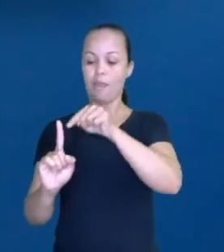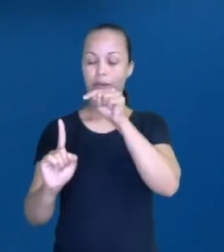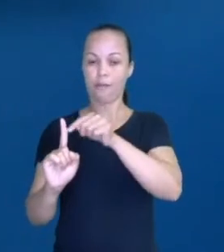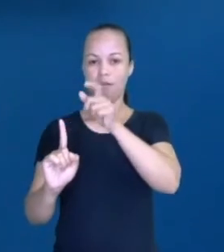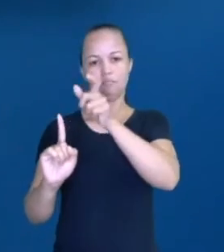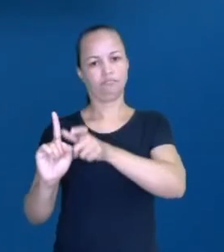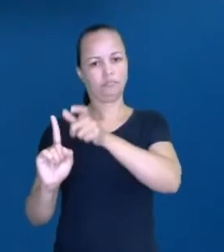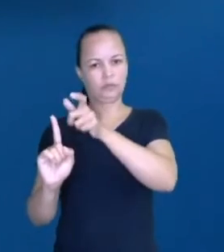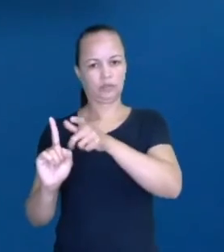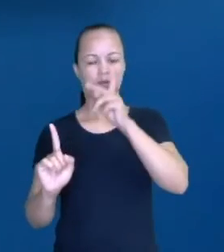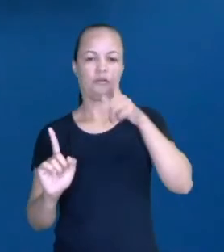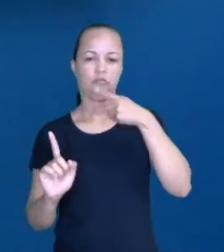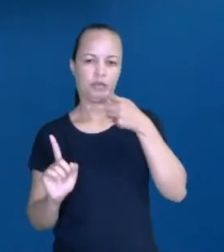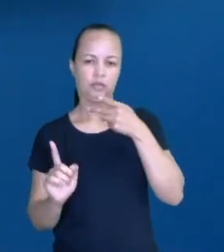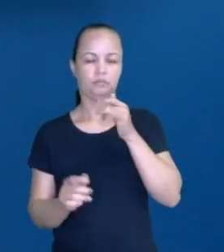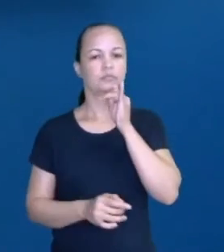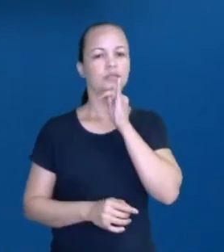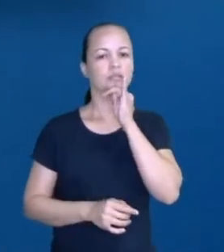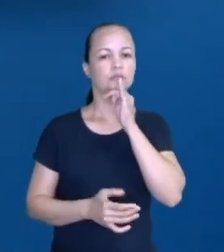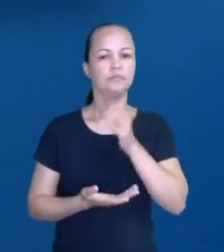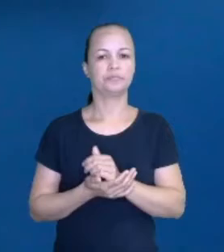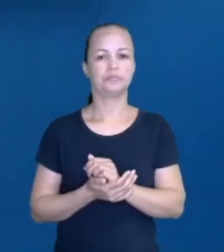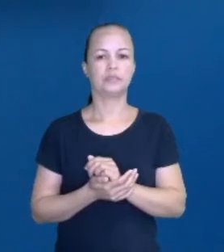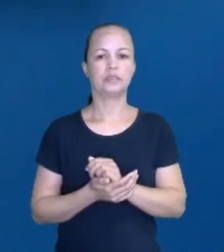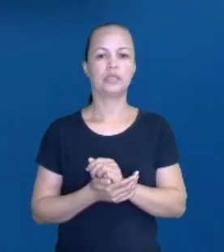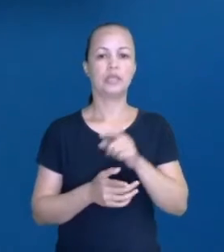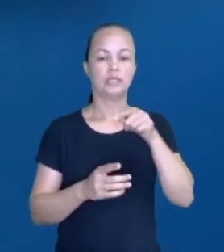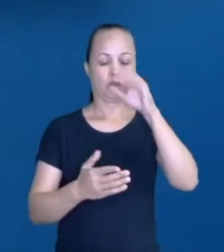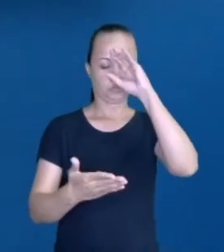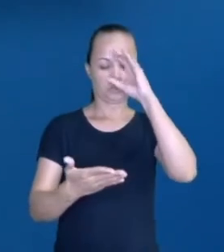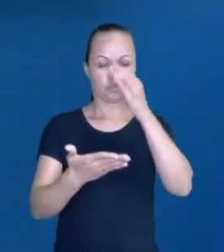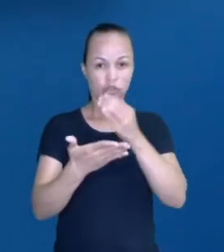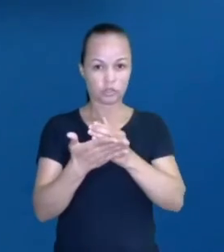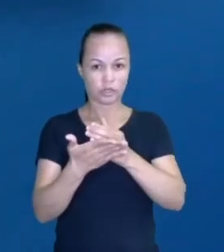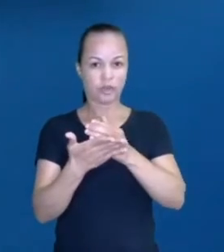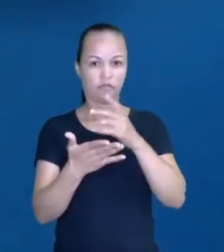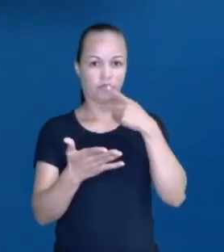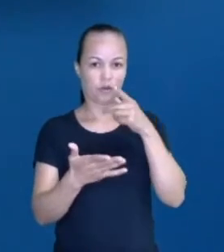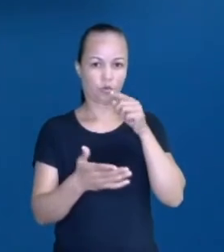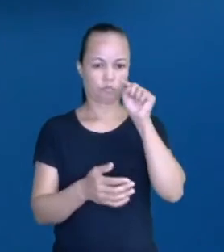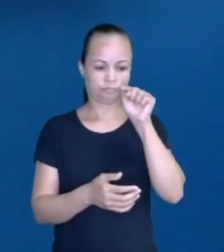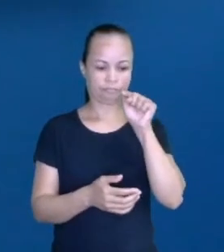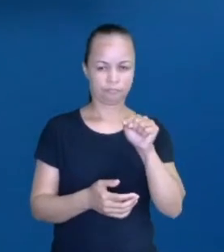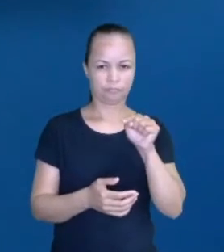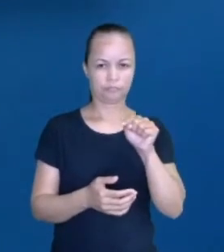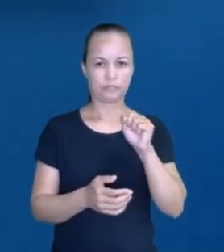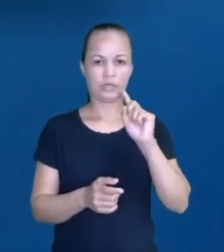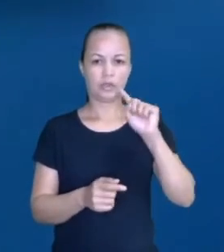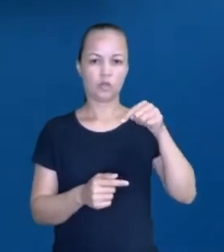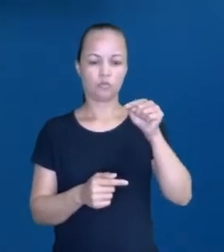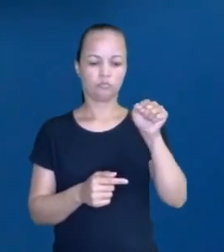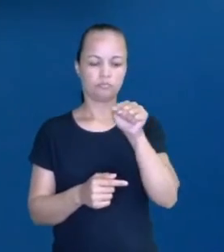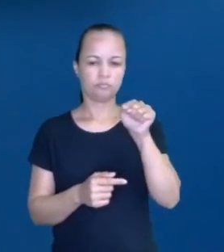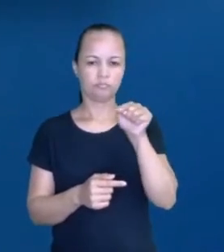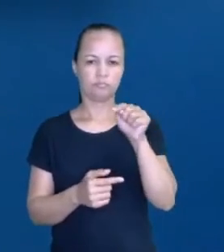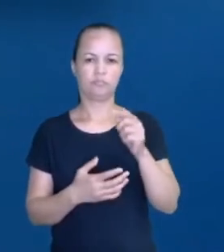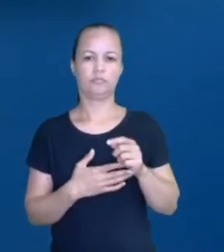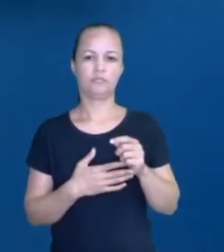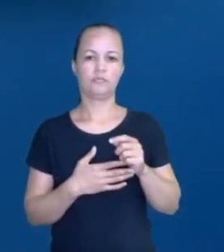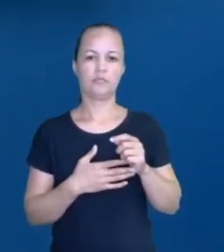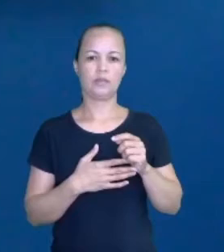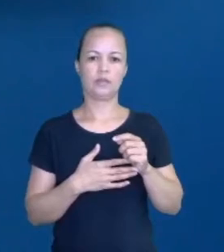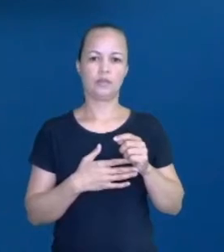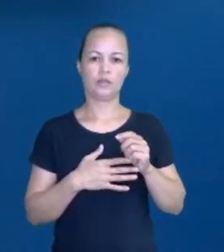atuando nesse momento. Exemplo aqui, ó. Então, seu chefe disse, 2 pontos. Logo em seguida, travessão. Limpe